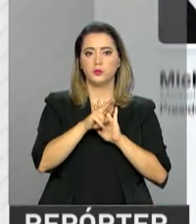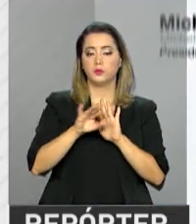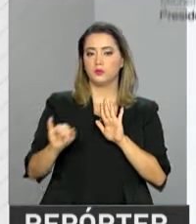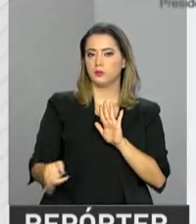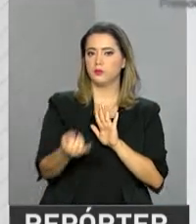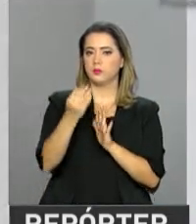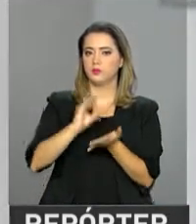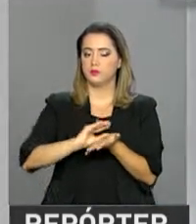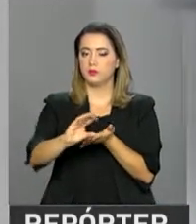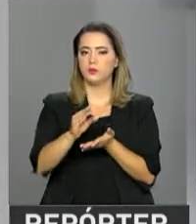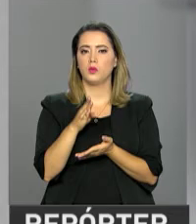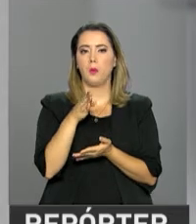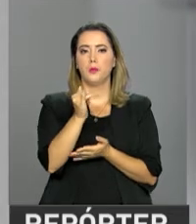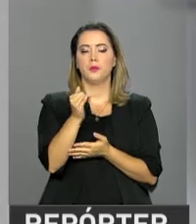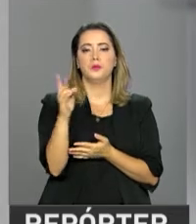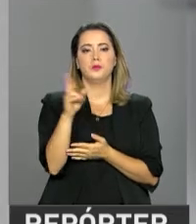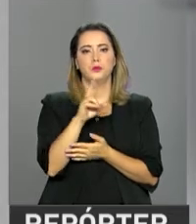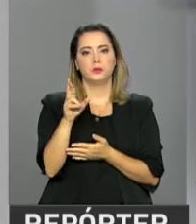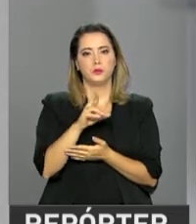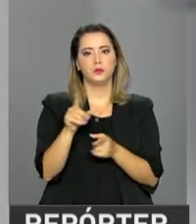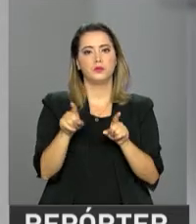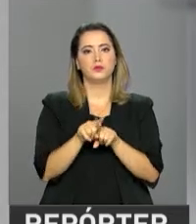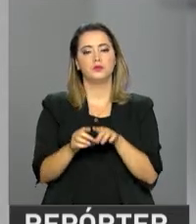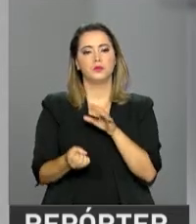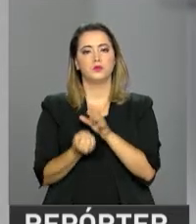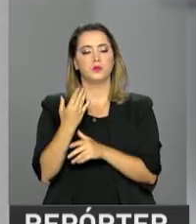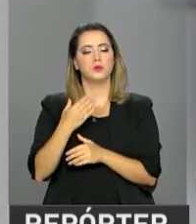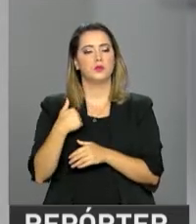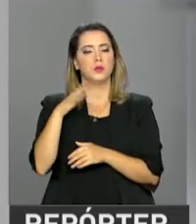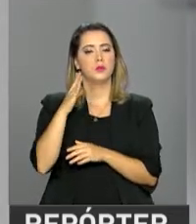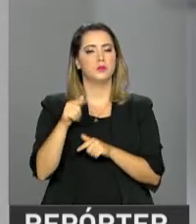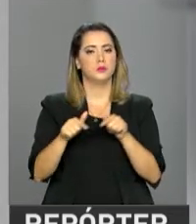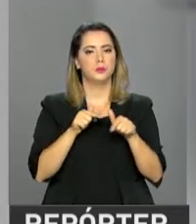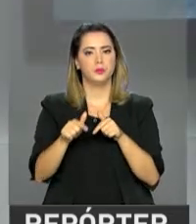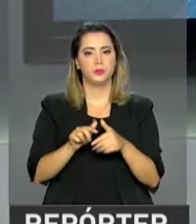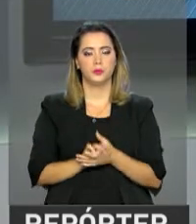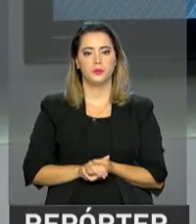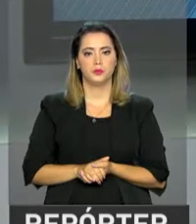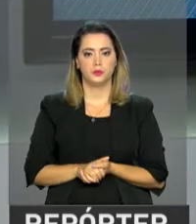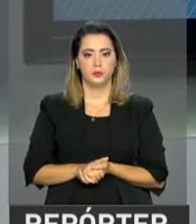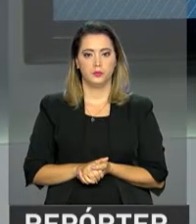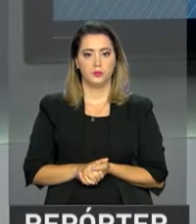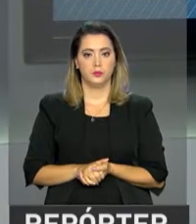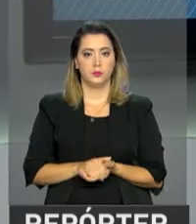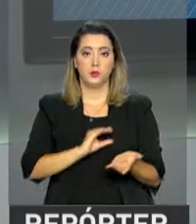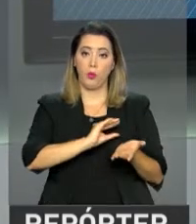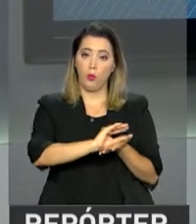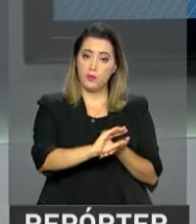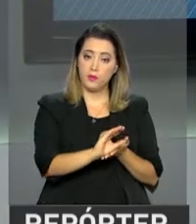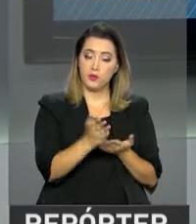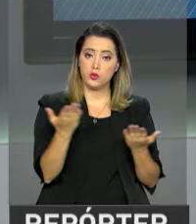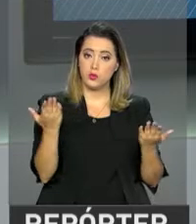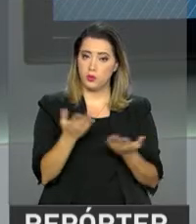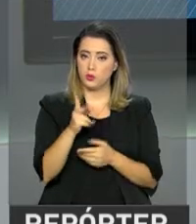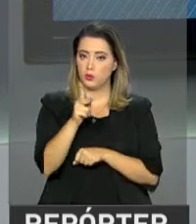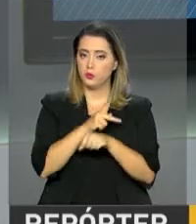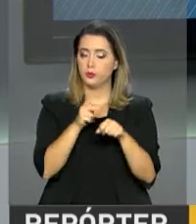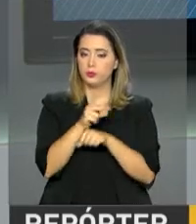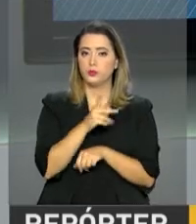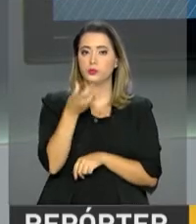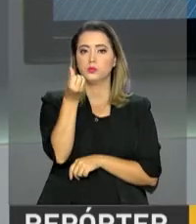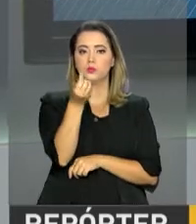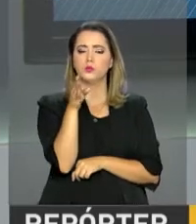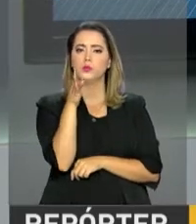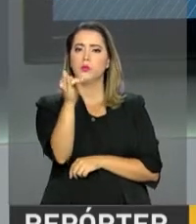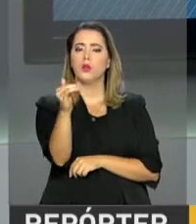gerar bilhões em investimentos e criar cada vez mais empregos o investimento direto no país foi de 6